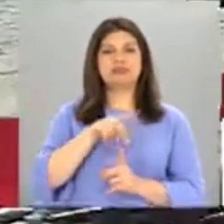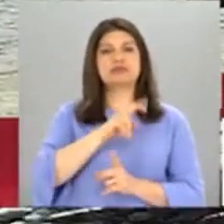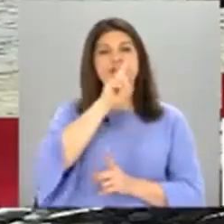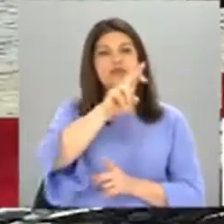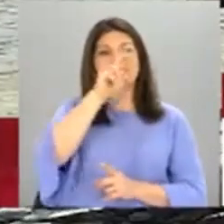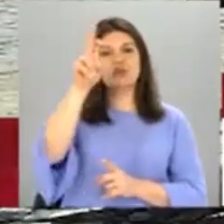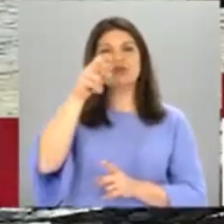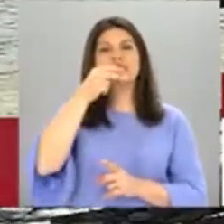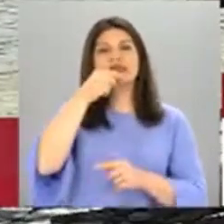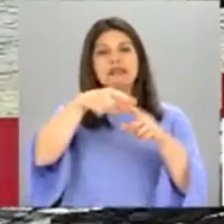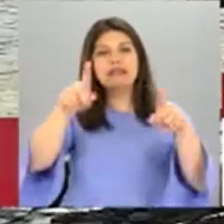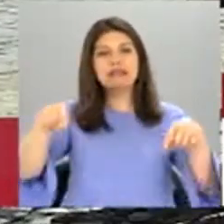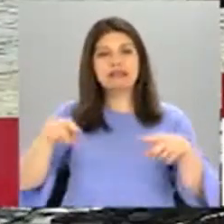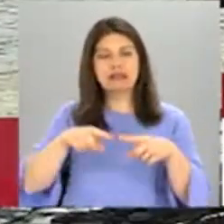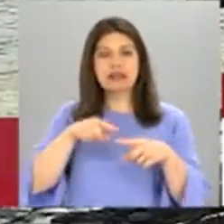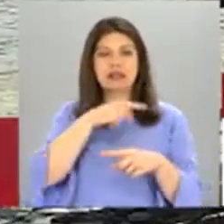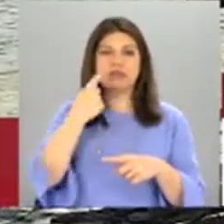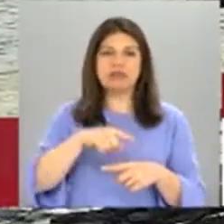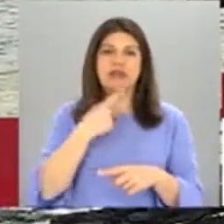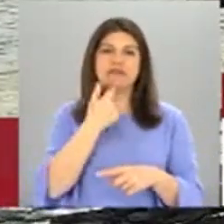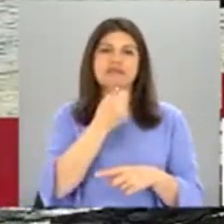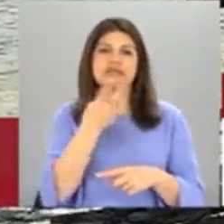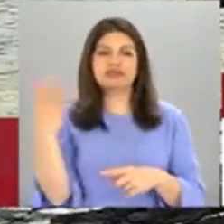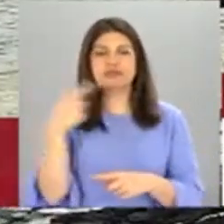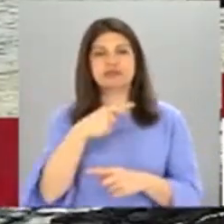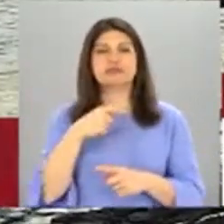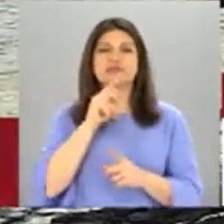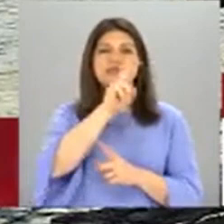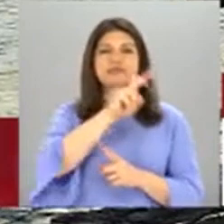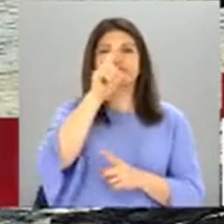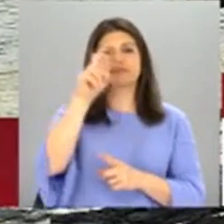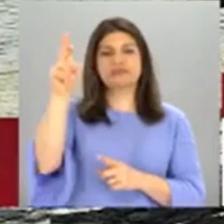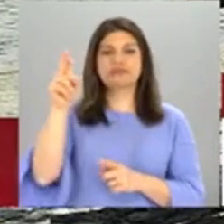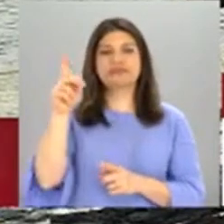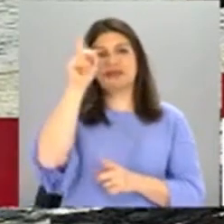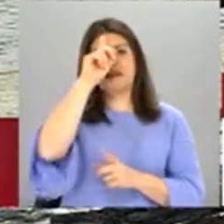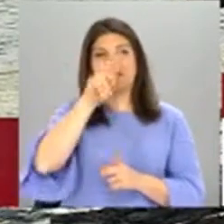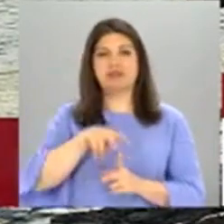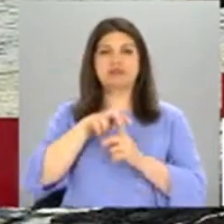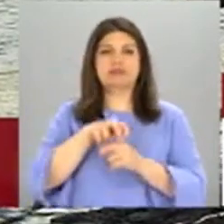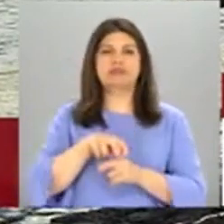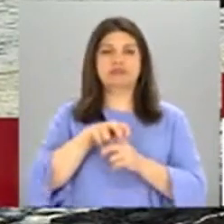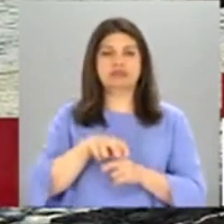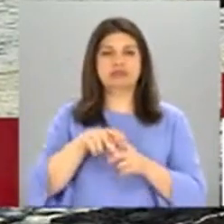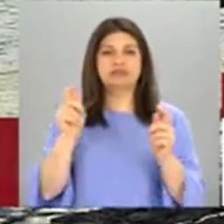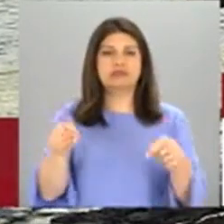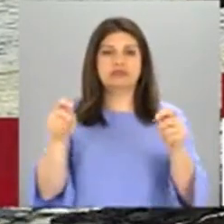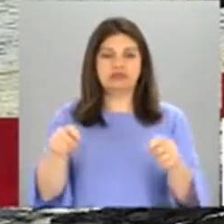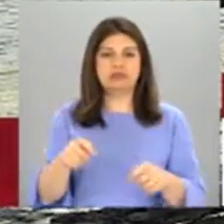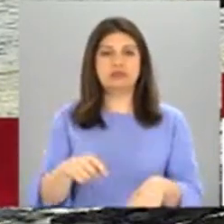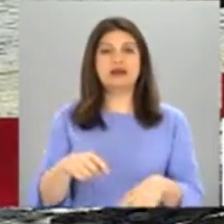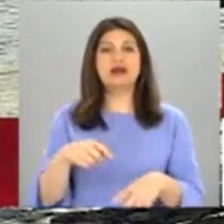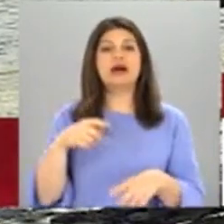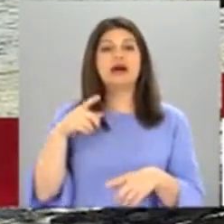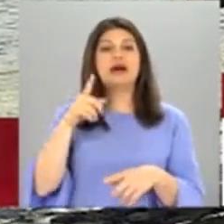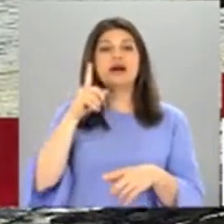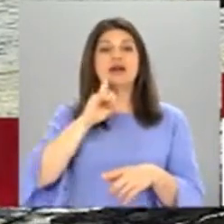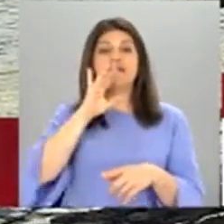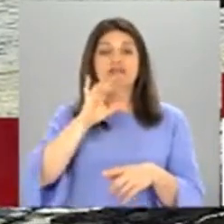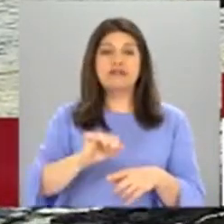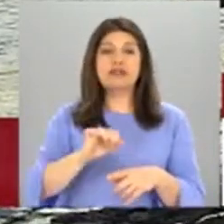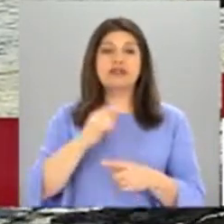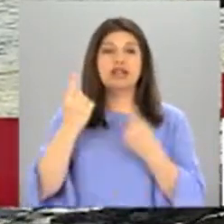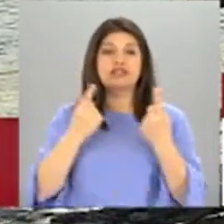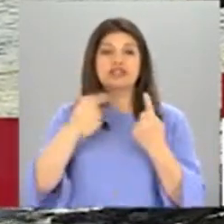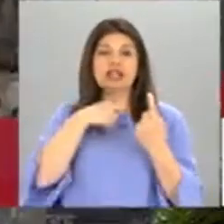propriedades. E depois as filhas de vez em quando vinham, os netos, eu brinquei com os netos, com os bisnetos, que agora são